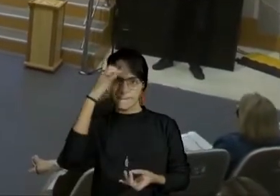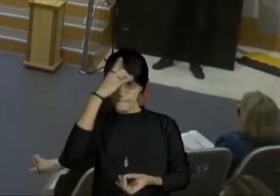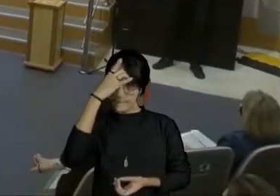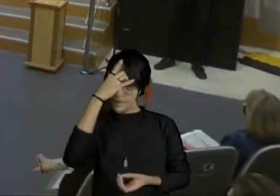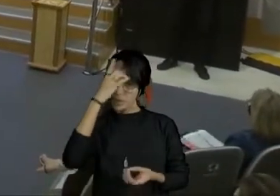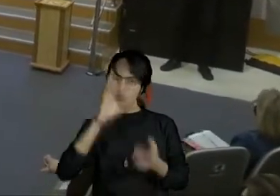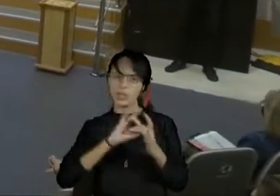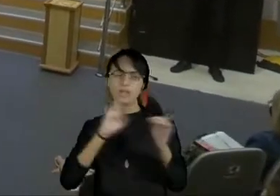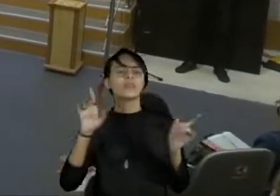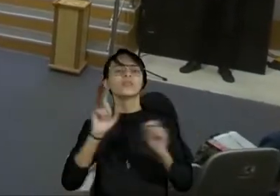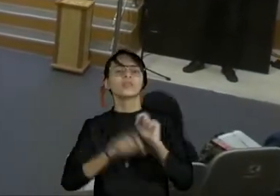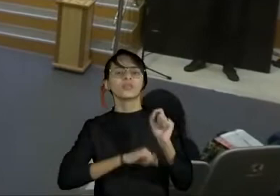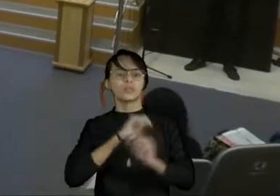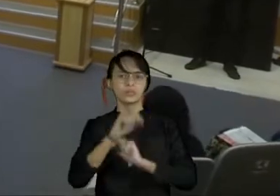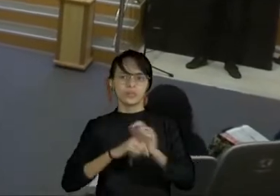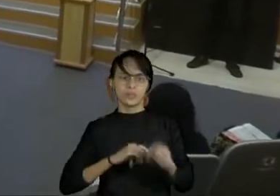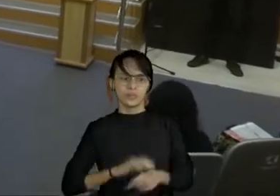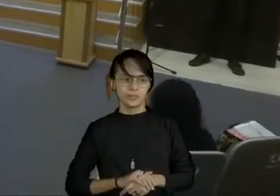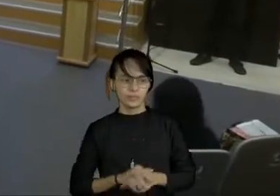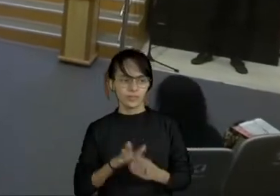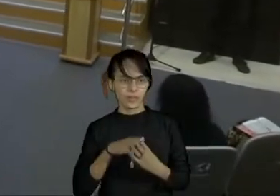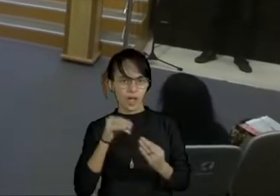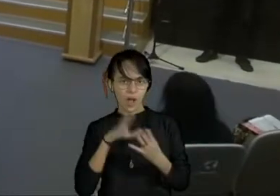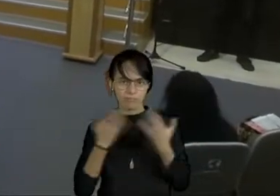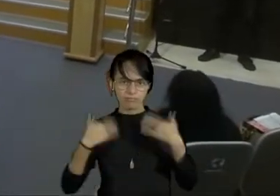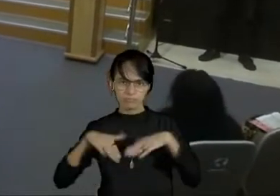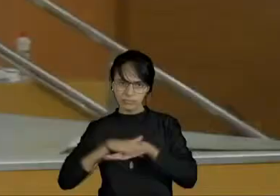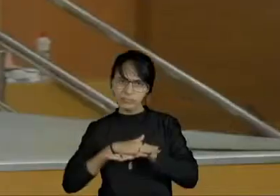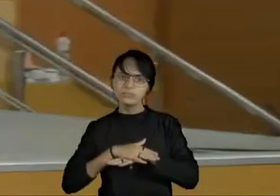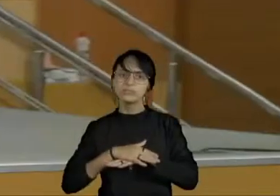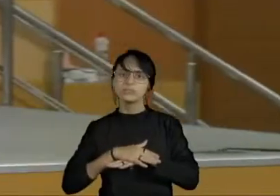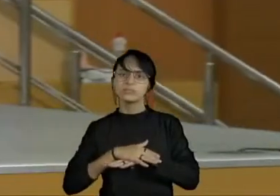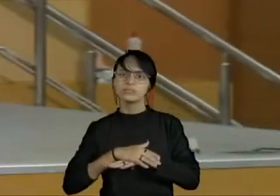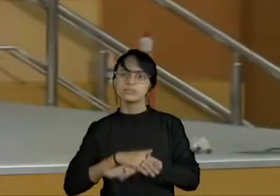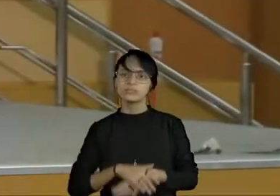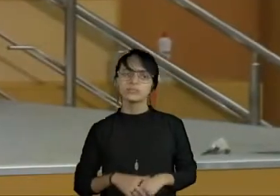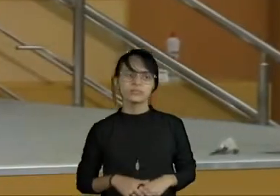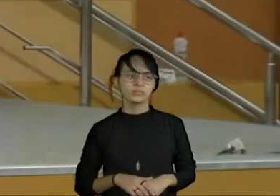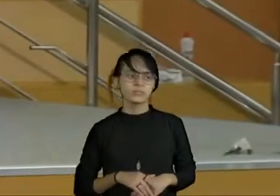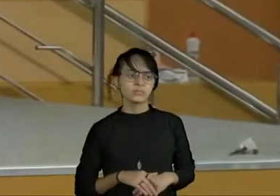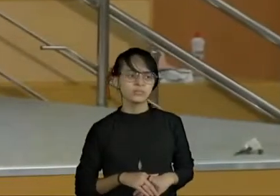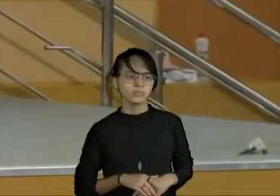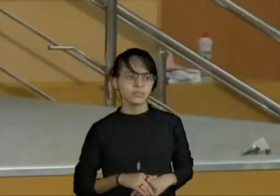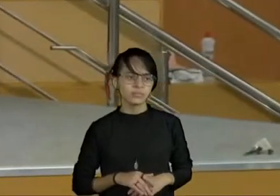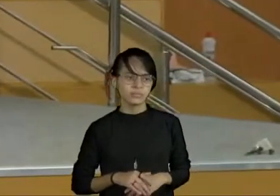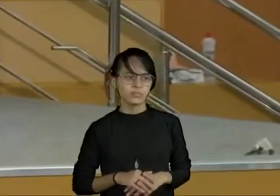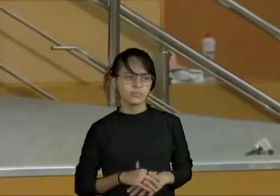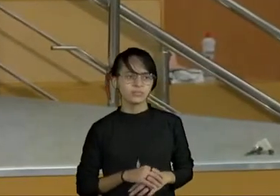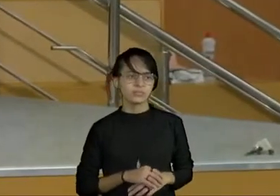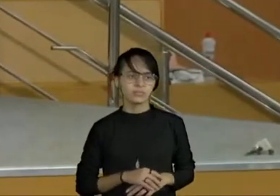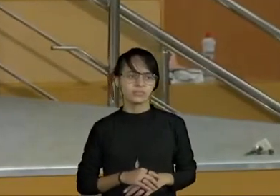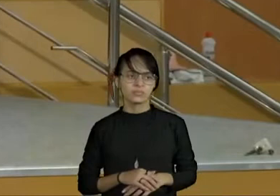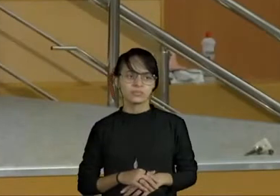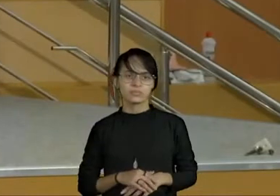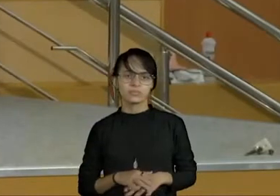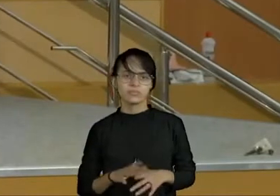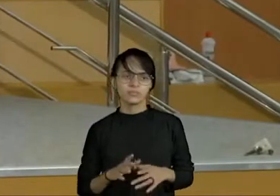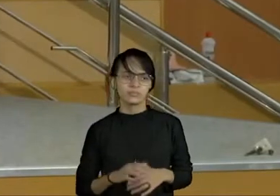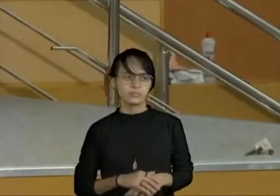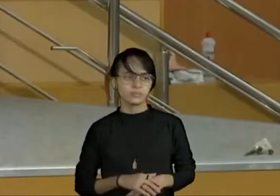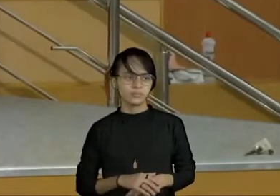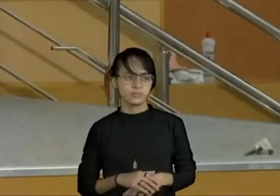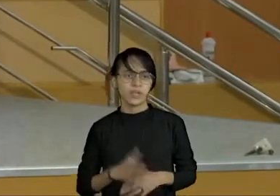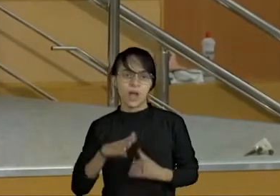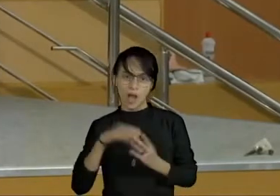autonomia para sujeitando a alma, ele dizendo, segura ela aí. Por quê? Porque não é baseado no que eu sinto,